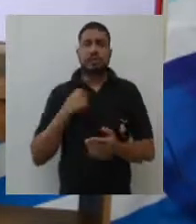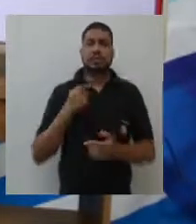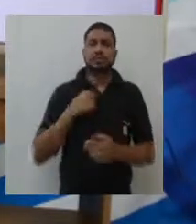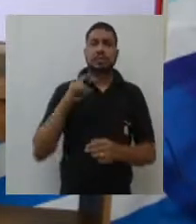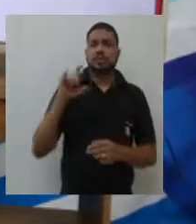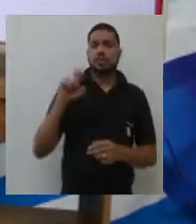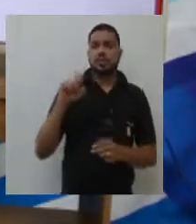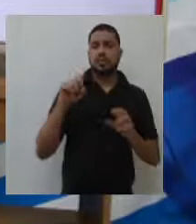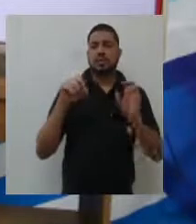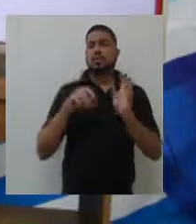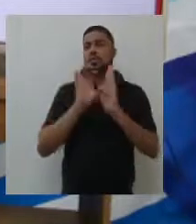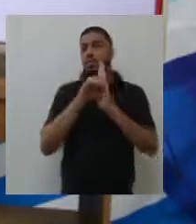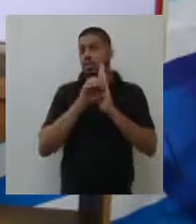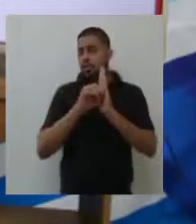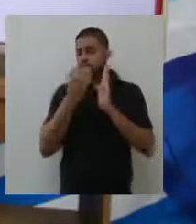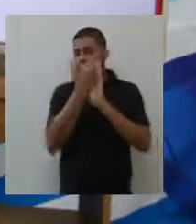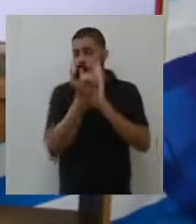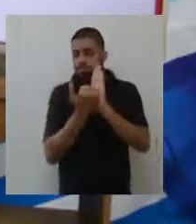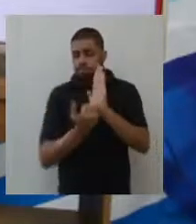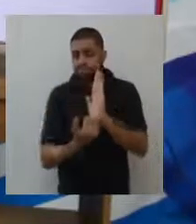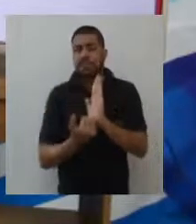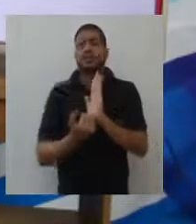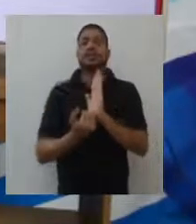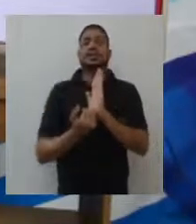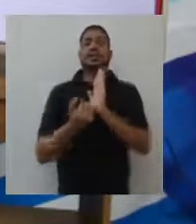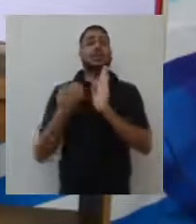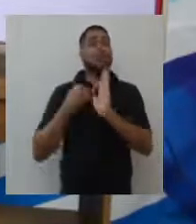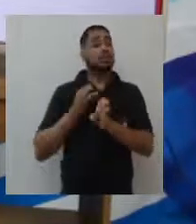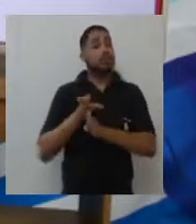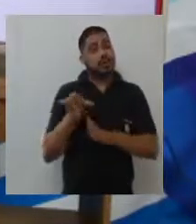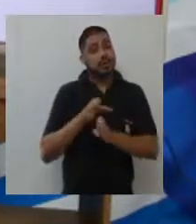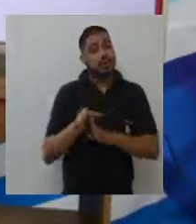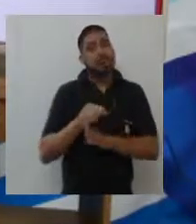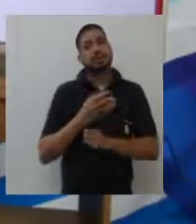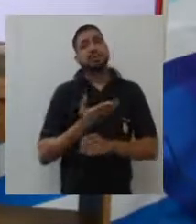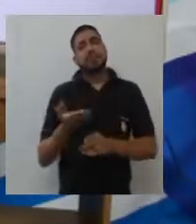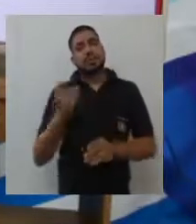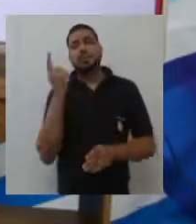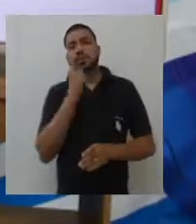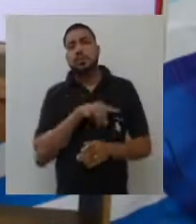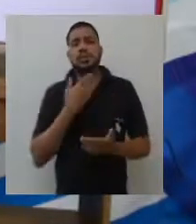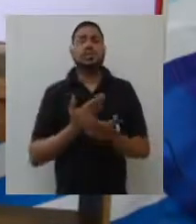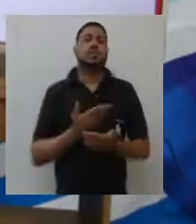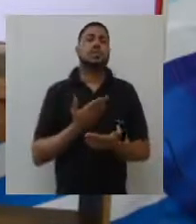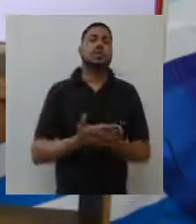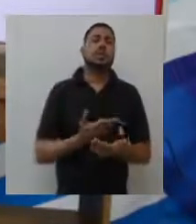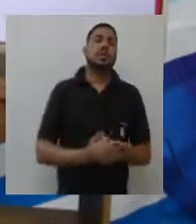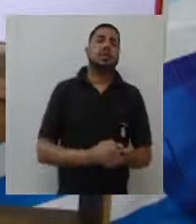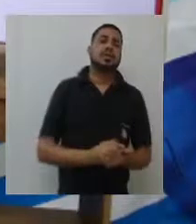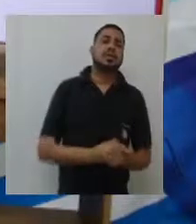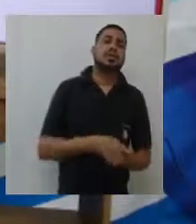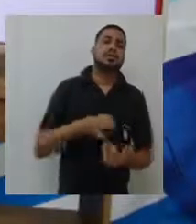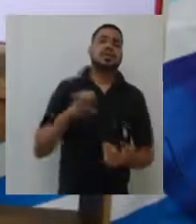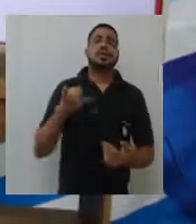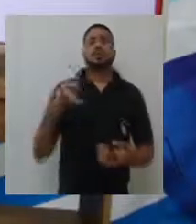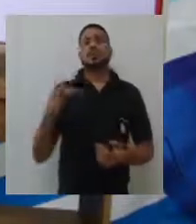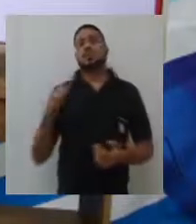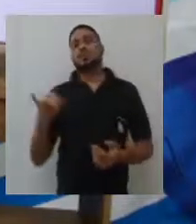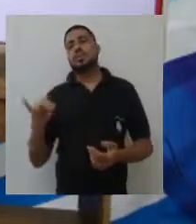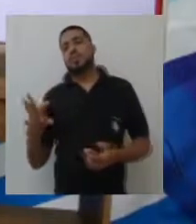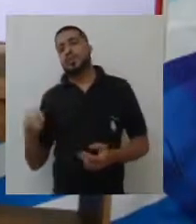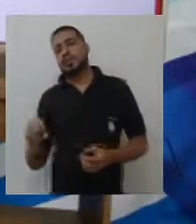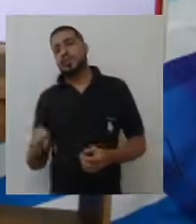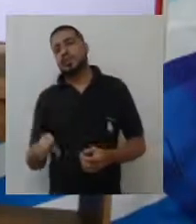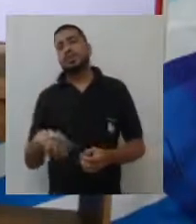o conteúdo, tá? E o meu, que eu dou orientação para você, é que você consiga estudar estequiometria, soluções